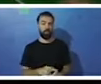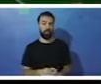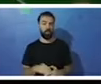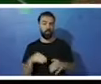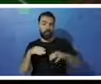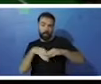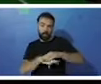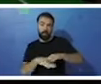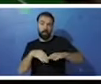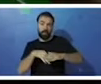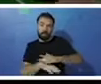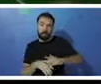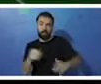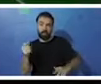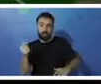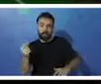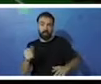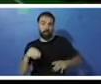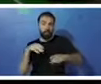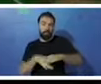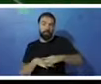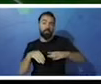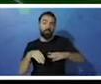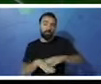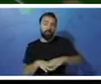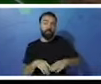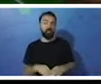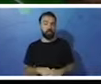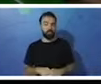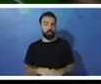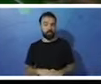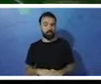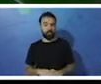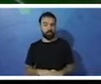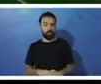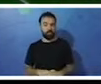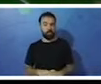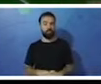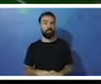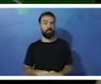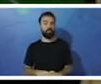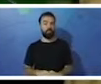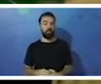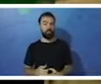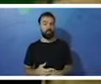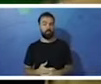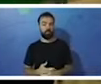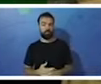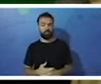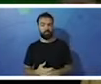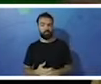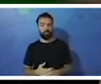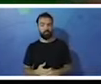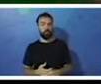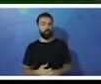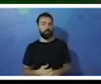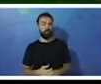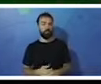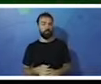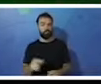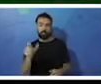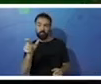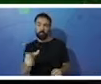guardar dinheiro, como se fosse um cofrinho que você vai colocando o dinheiro que você quer economizar lá dentro.